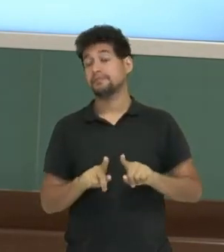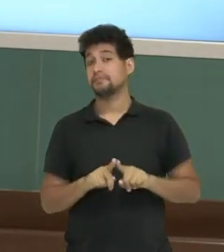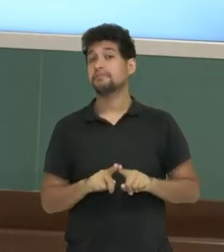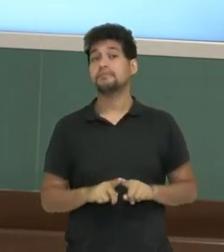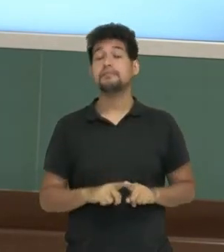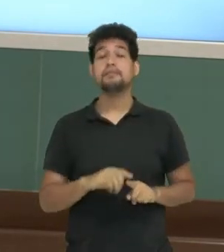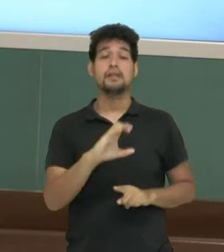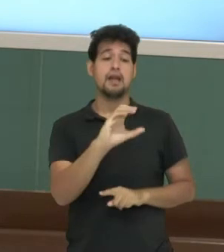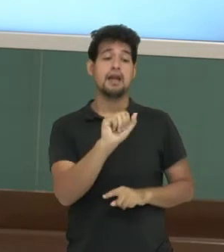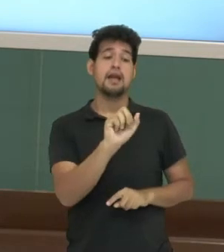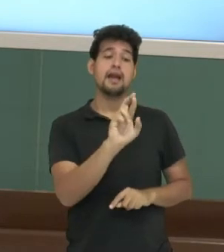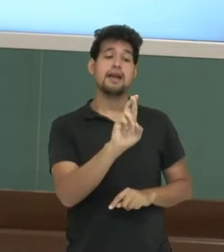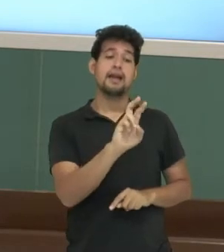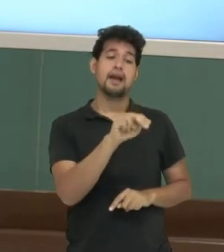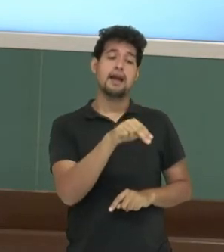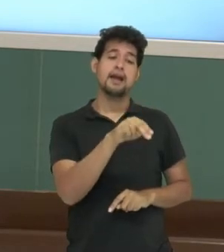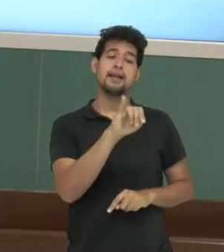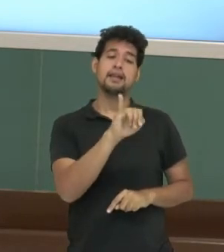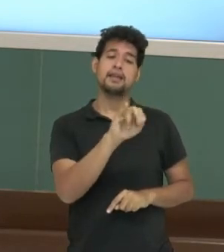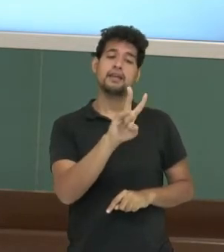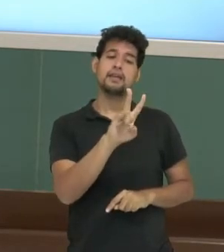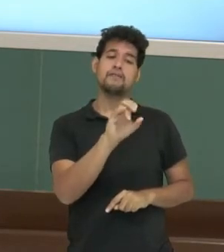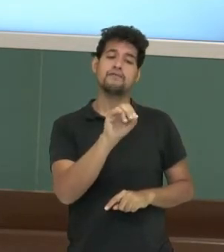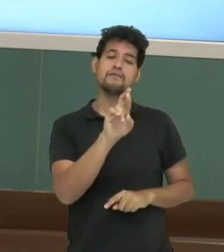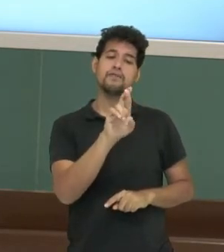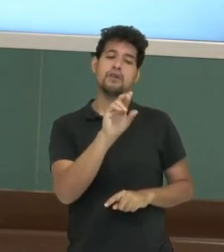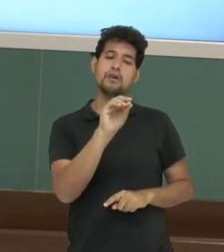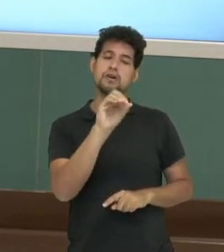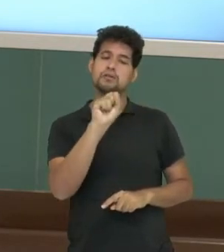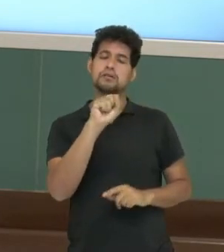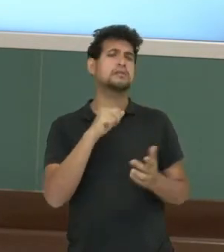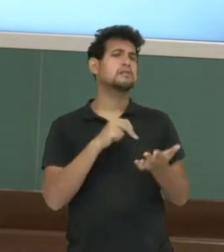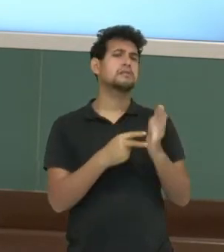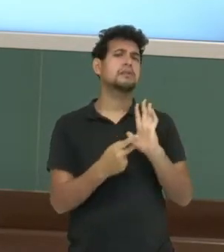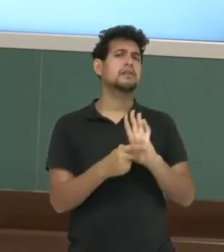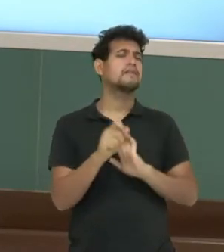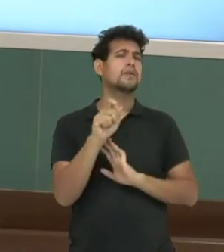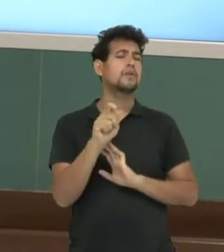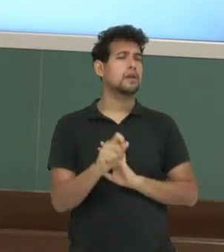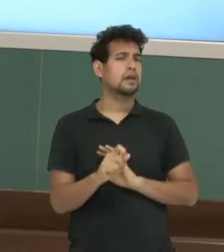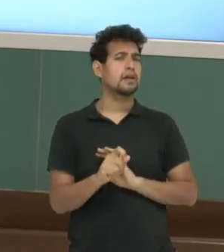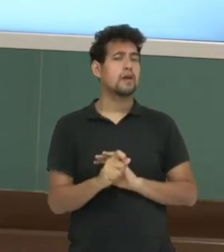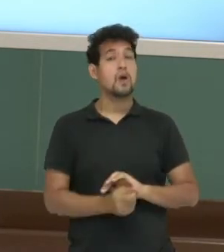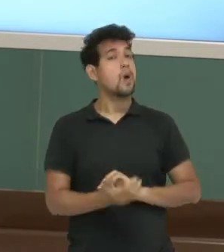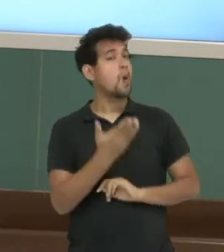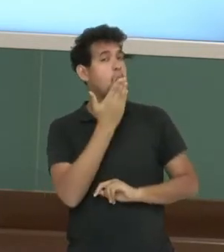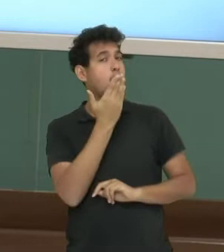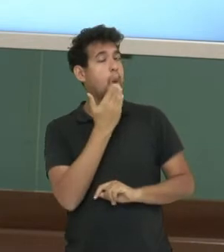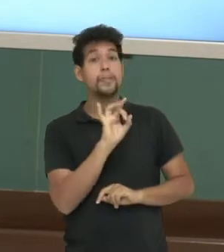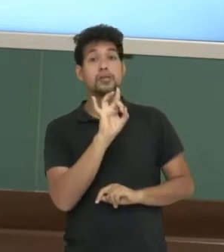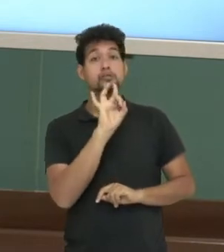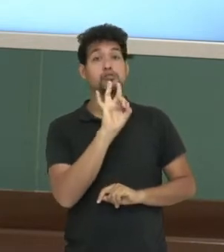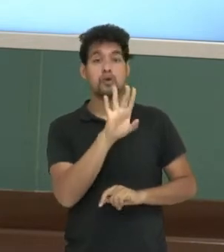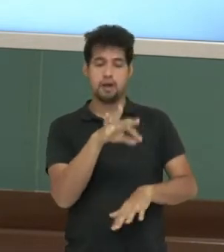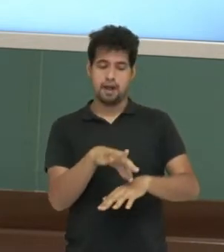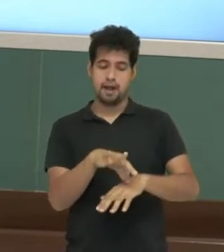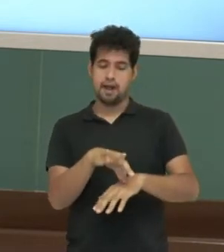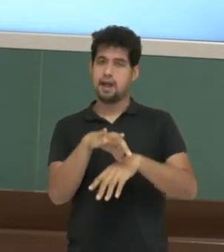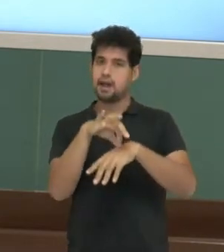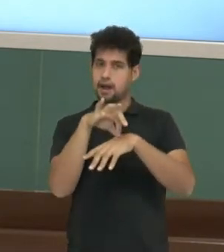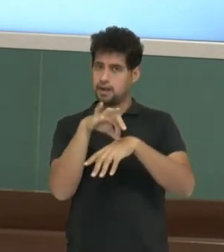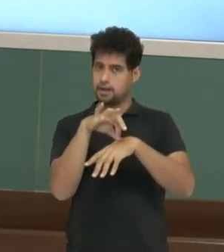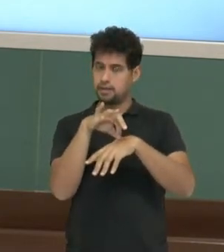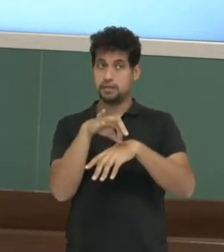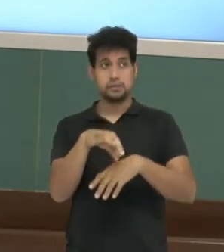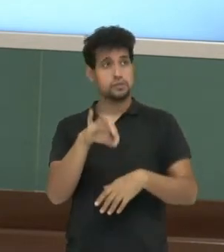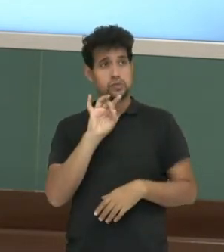o nome já é bastante sugestivo, né? Então, aqueles que se alimentam só de carne, né? Possuem uma alimentação